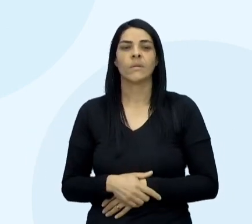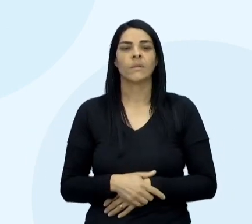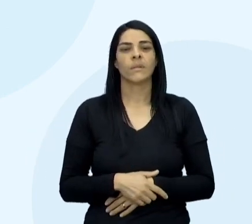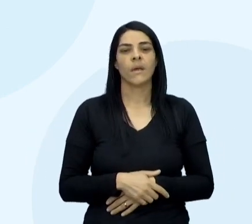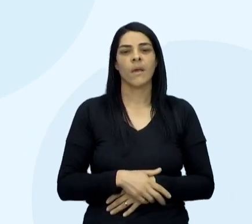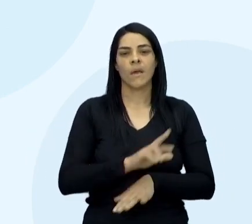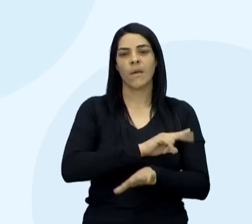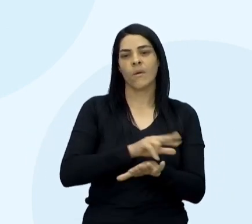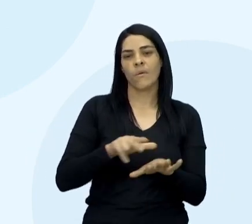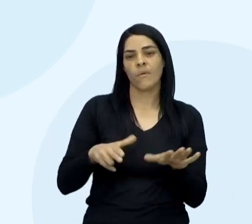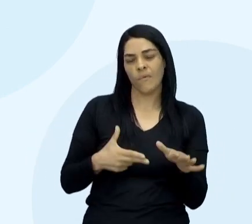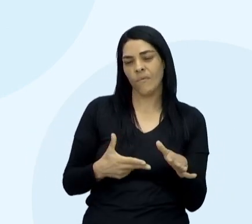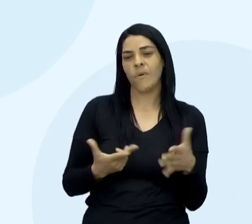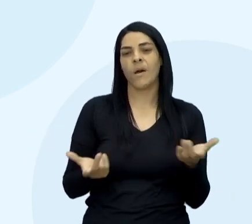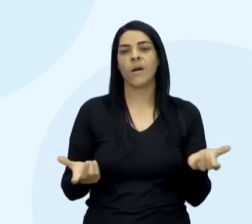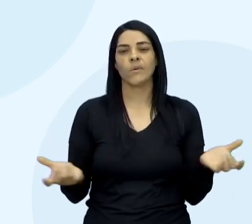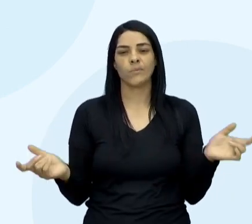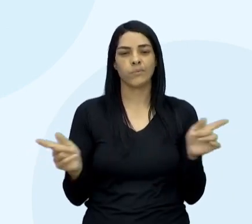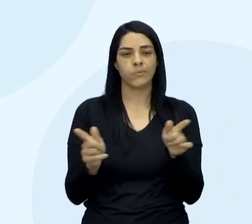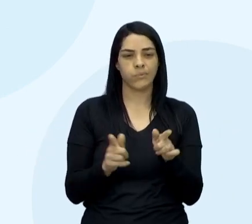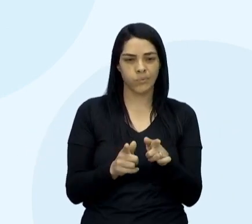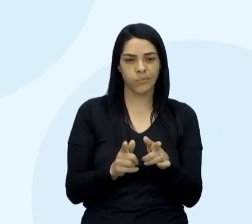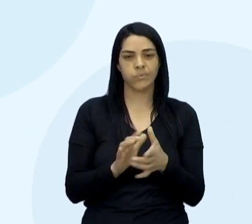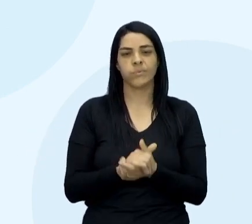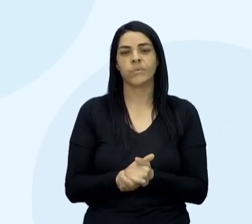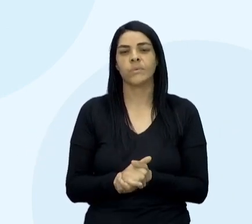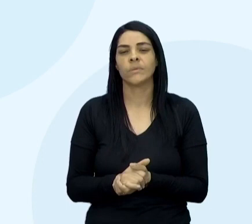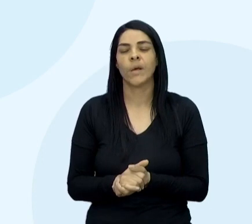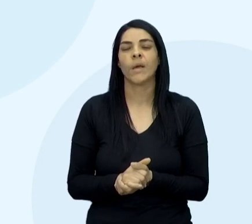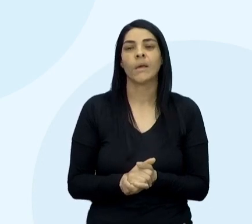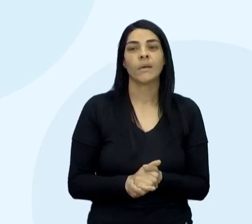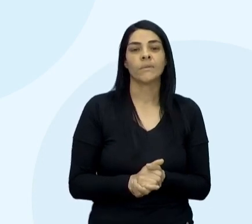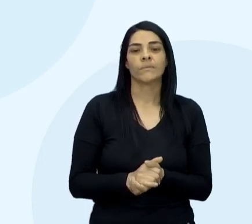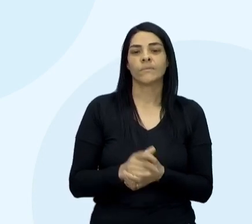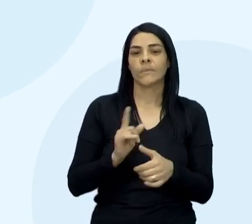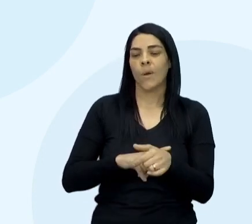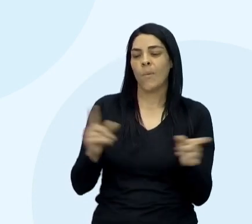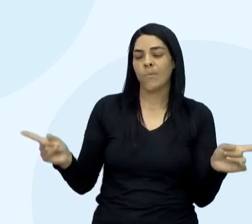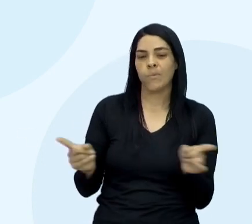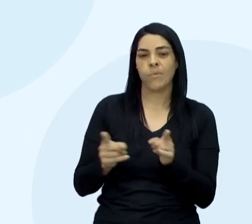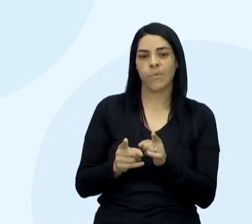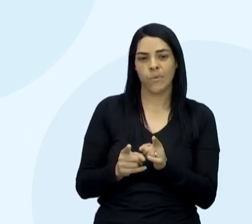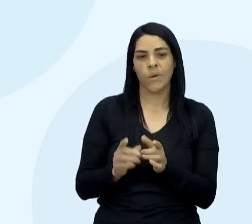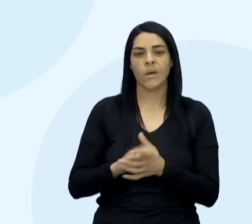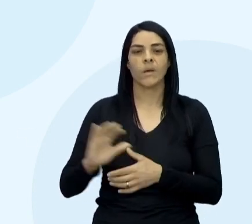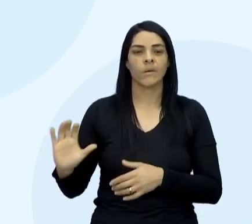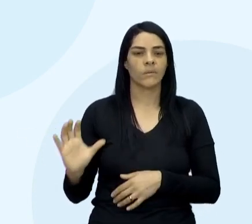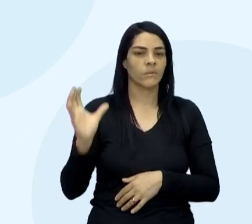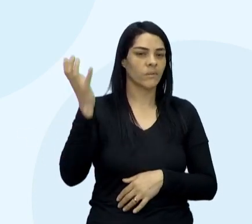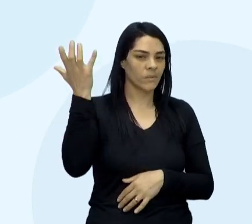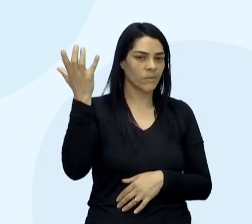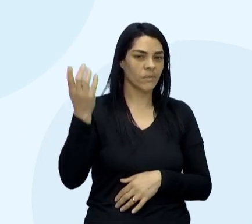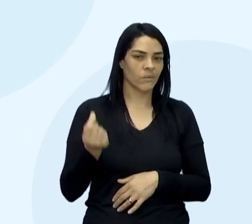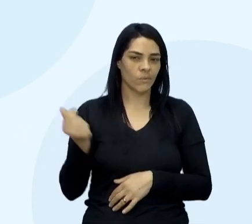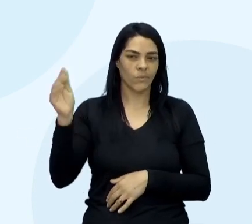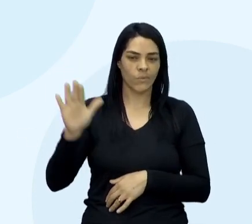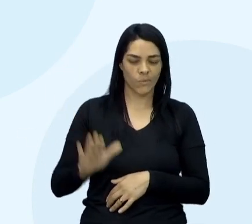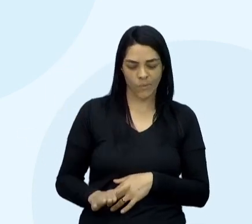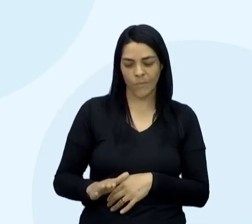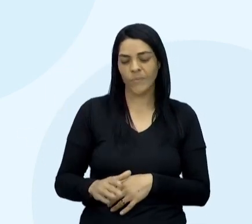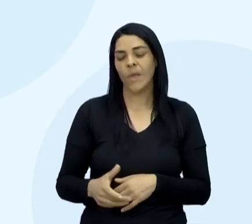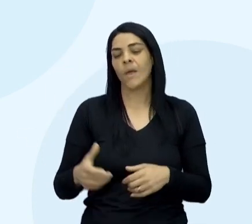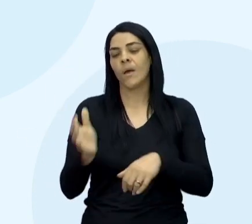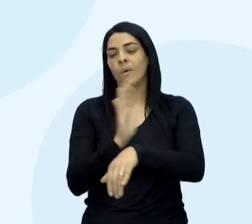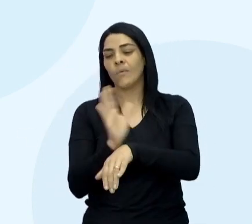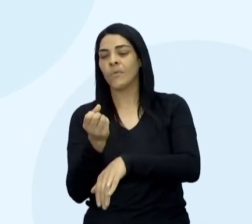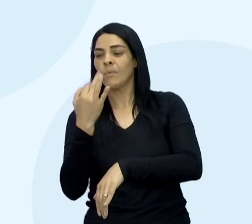né? E geralmente com isso, entusiasmo inicial, algumas realizações precárias, um filme e outro bom, algum